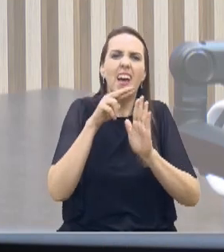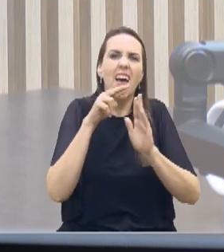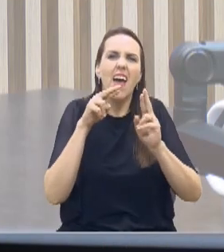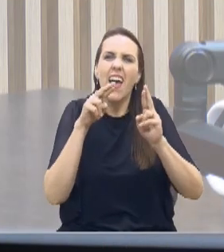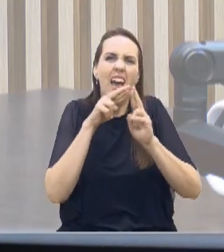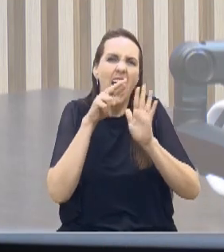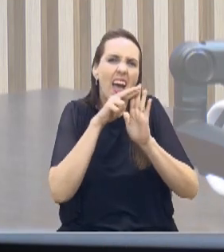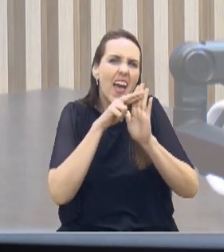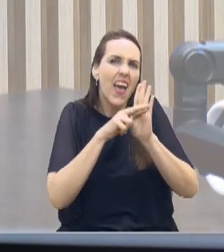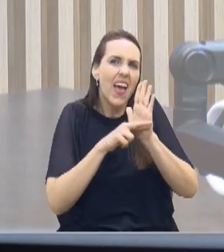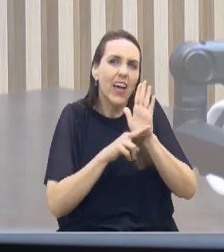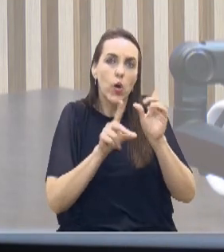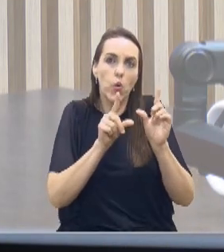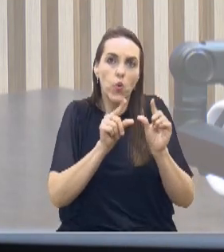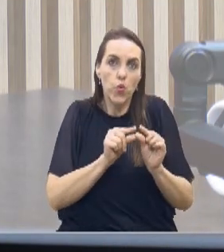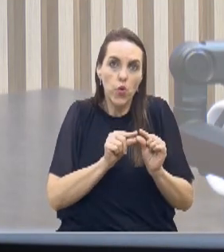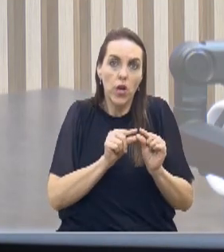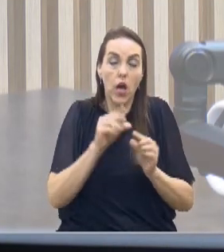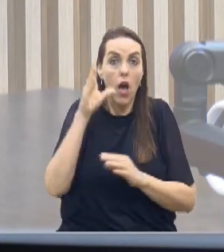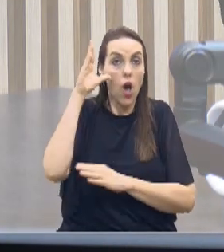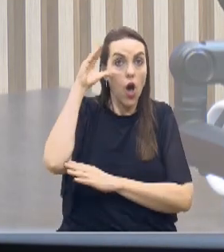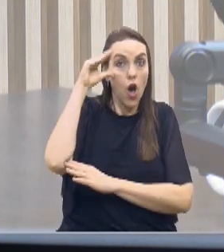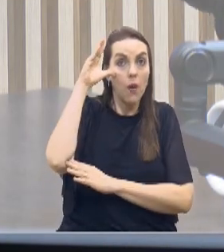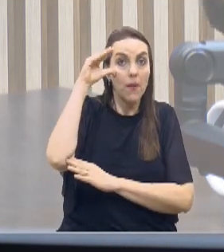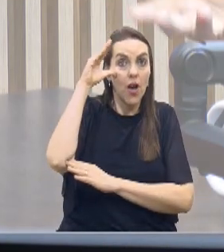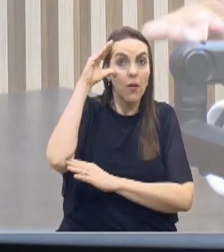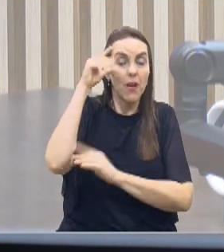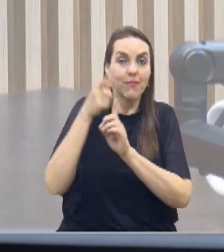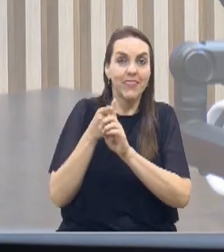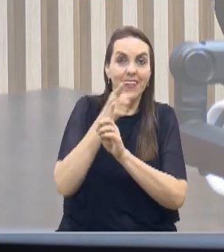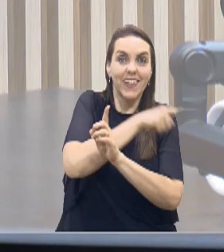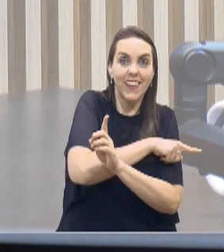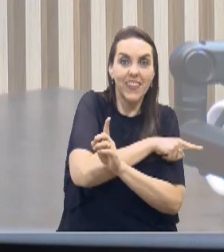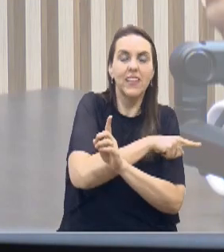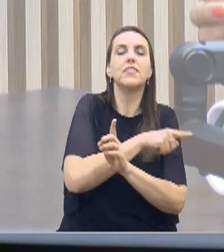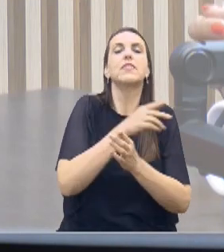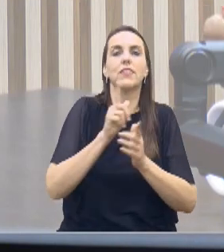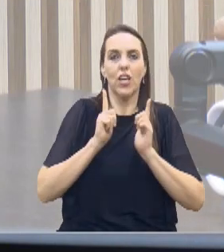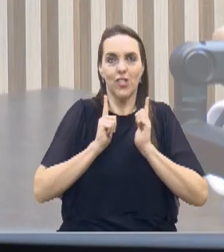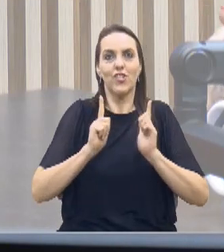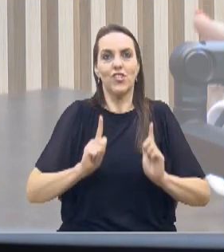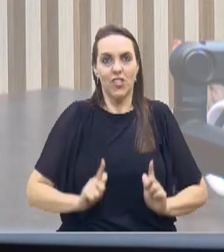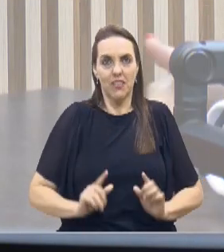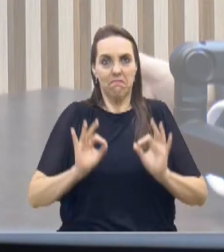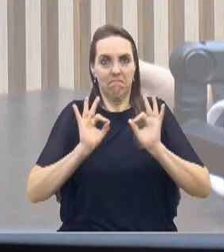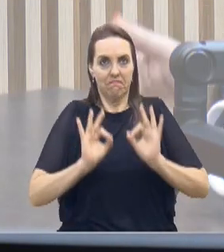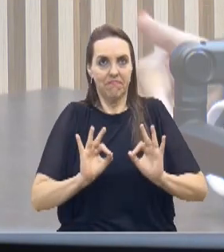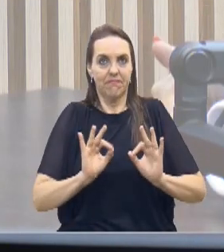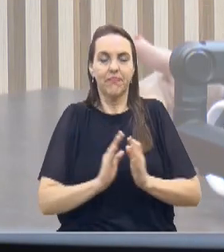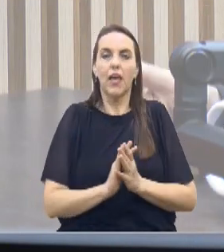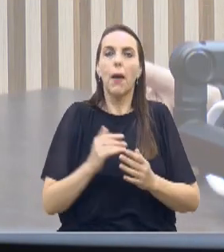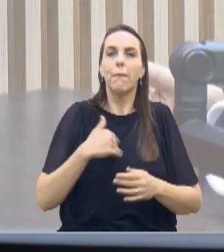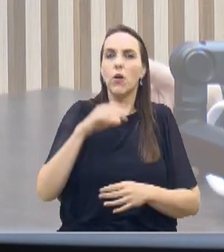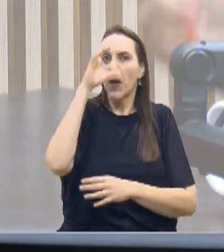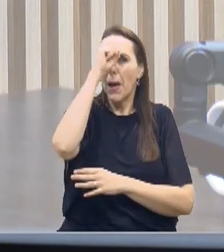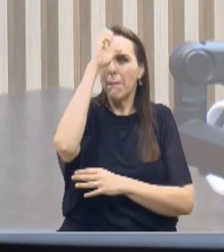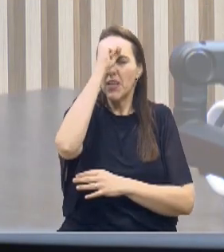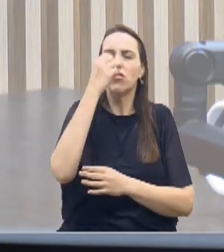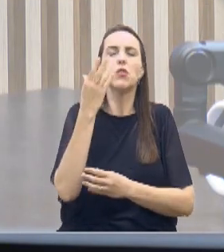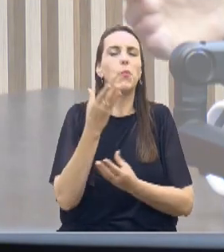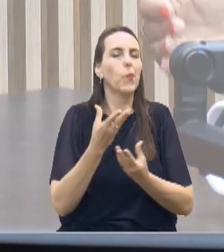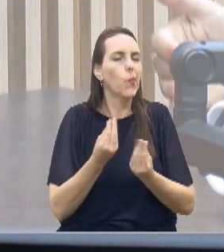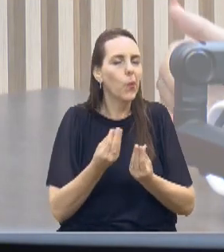que, no observar de anos anteriores, nos levam, né, a uma gestão mais eficiente, assim. Mas eu aprendi muito, amadureci